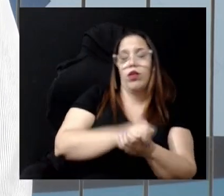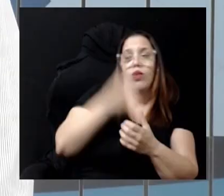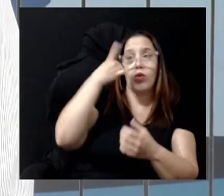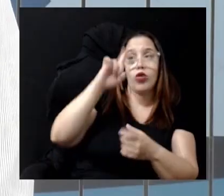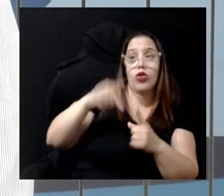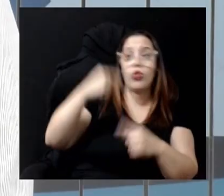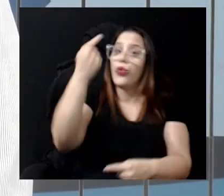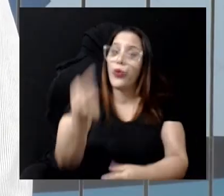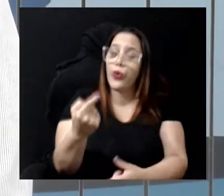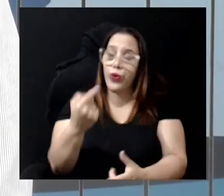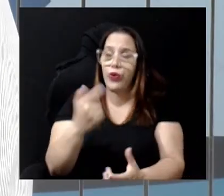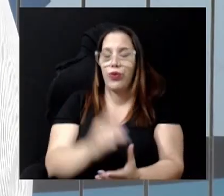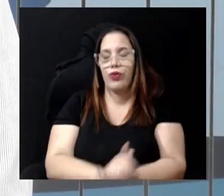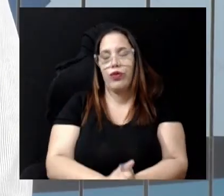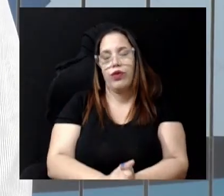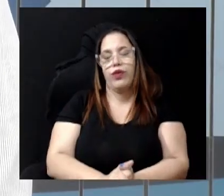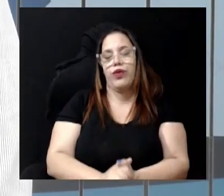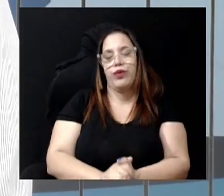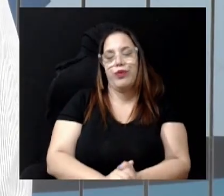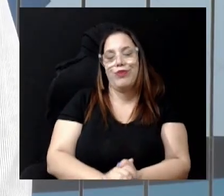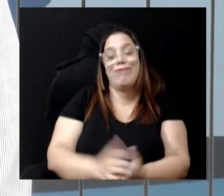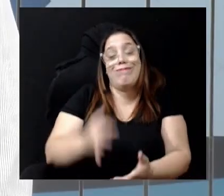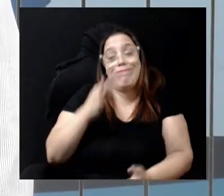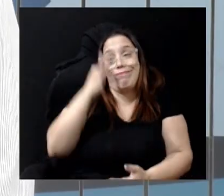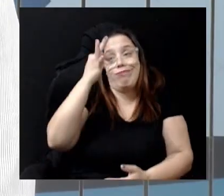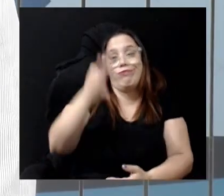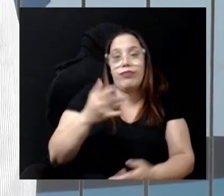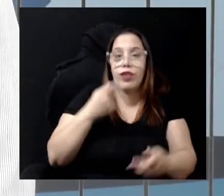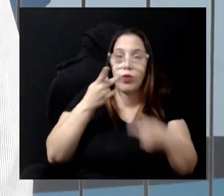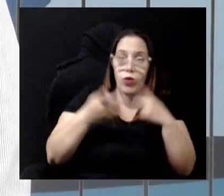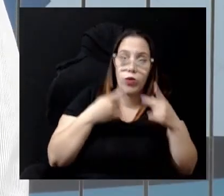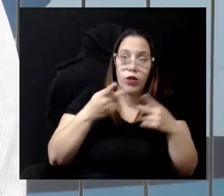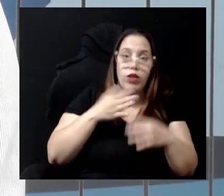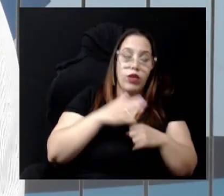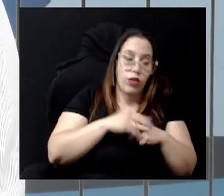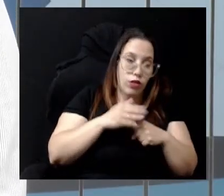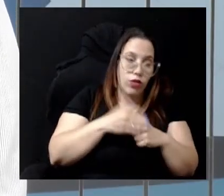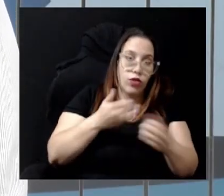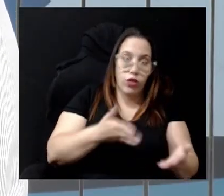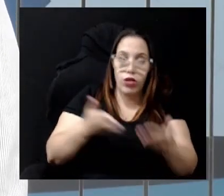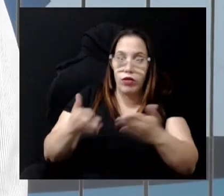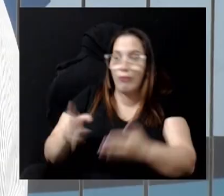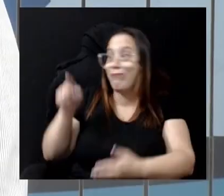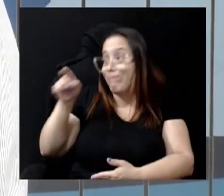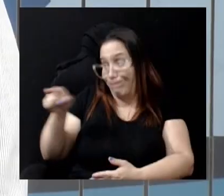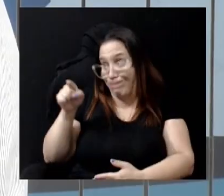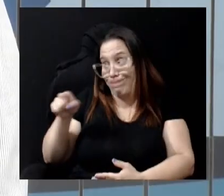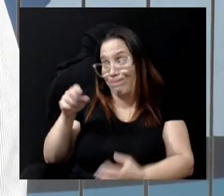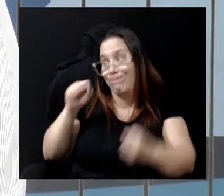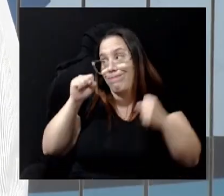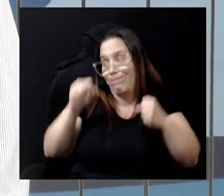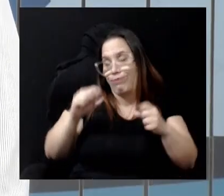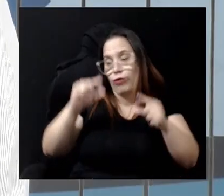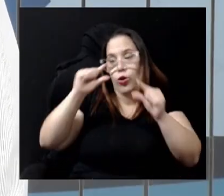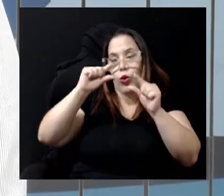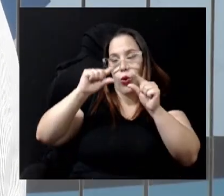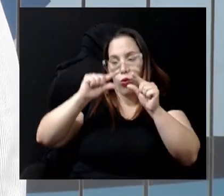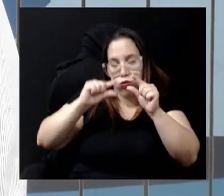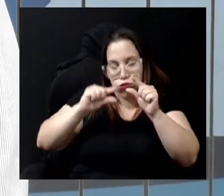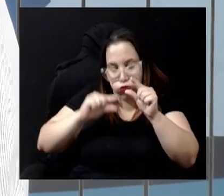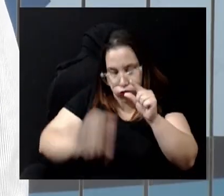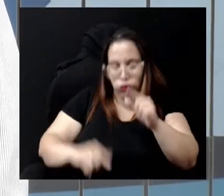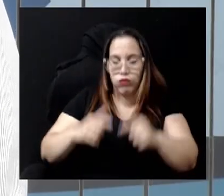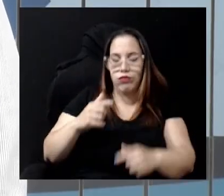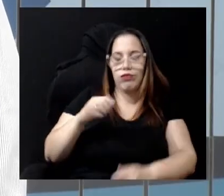né? E eventualmente ter uma palavra de consolo para poder dar. Isso talvez possa reduzir, inclusive, outros custos na